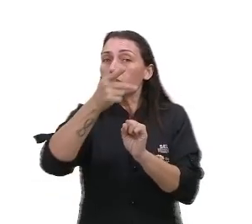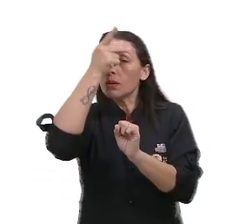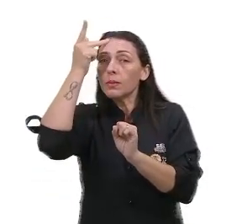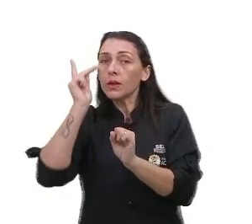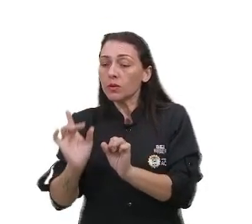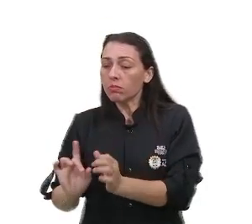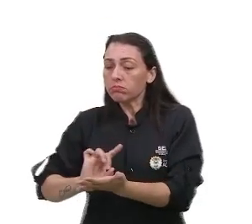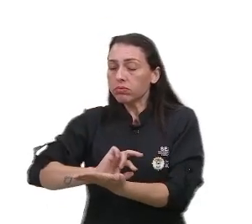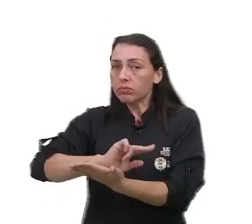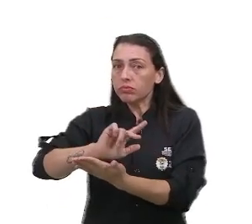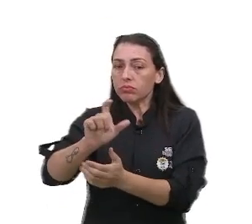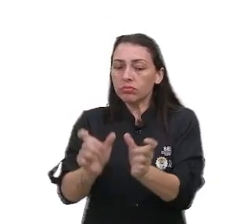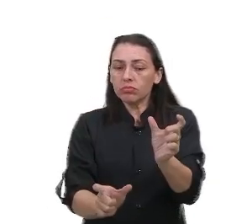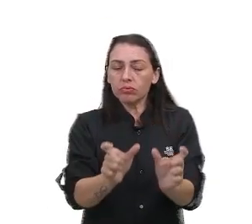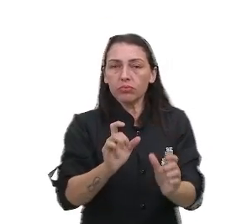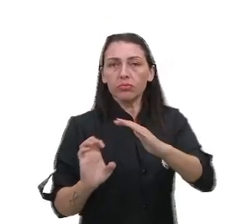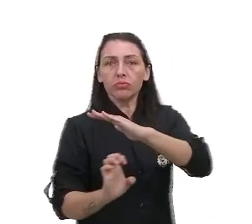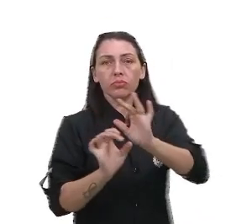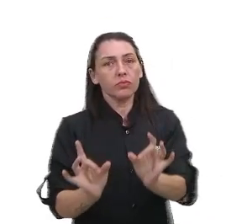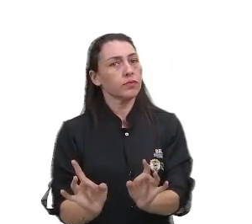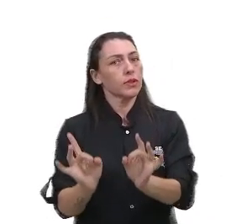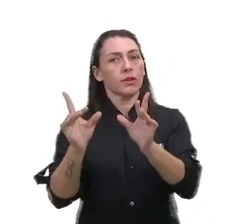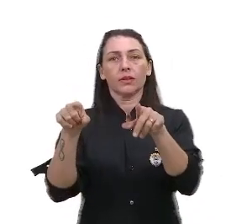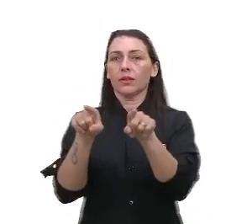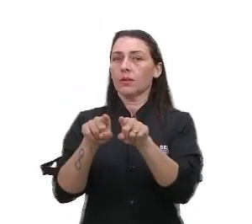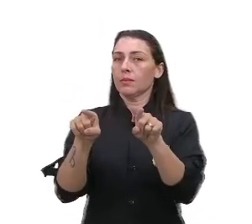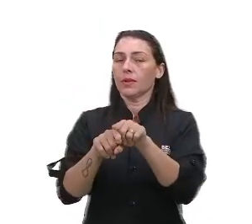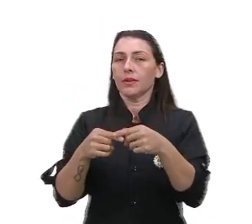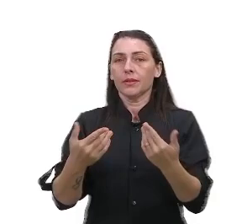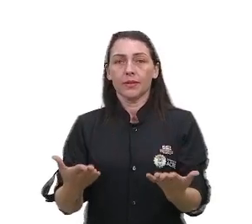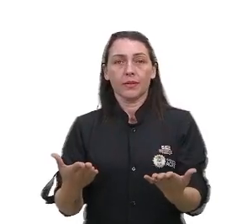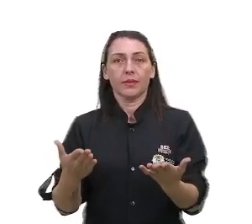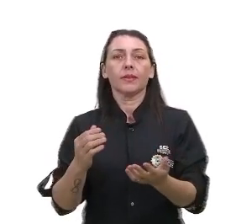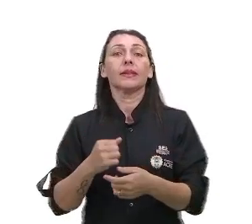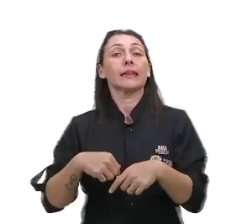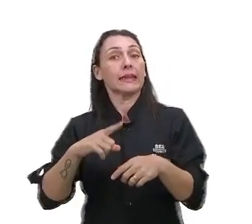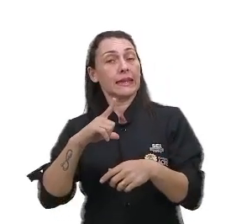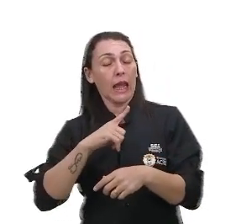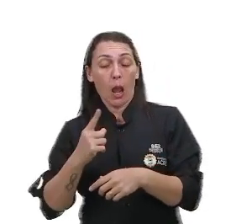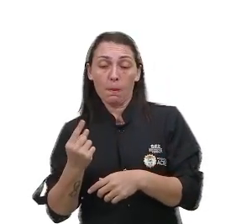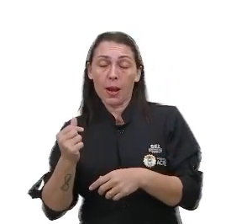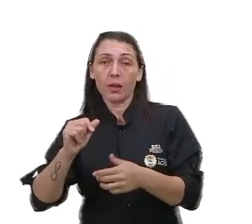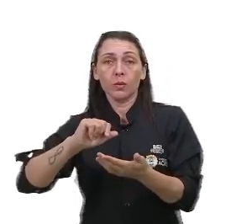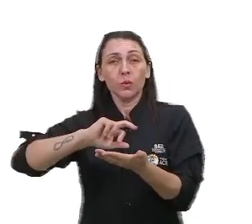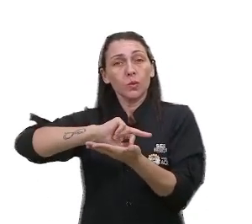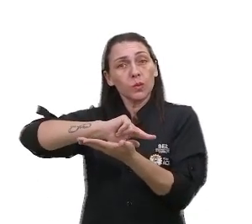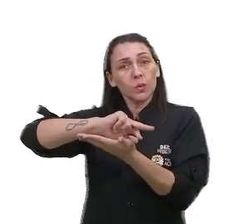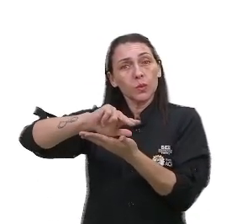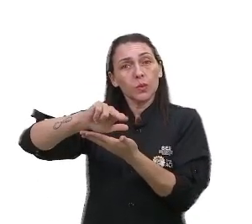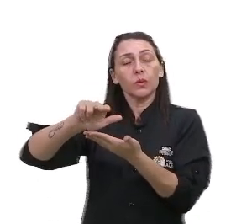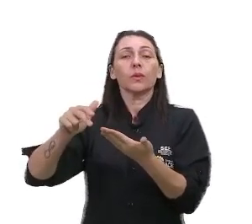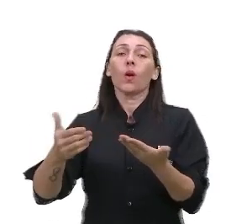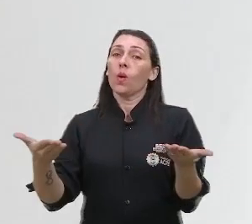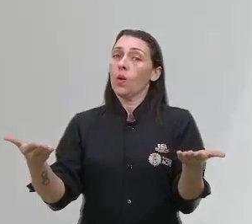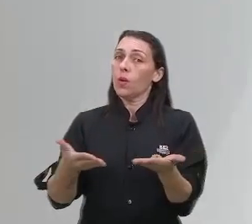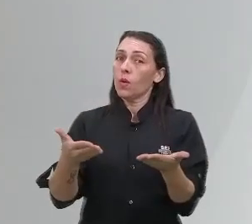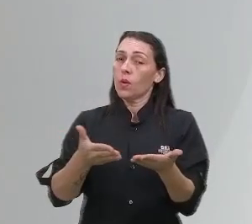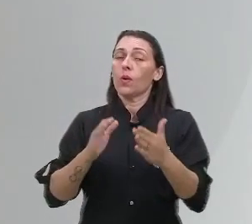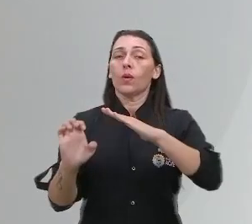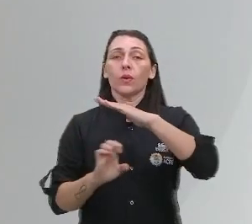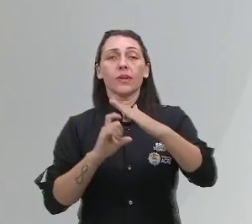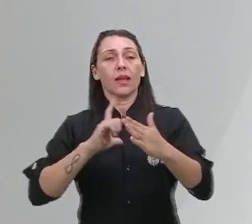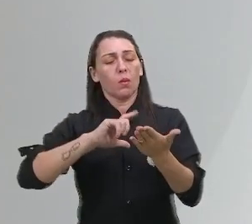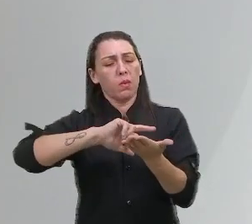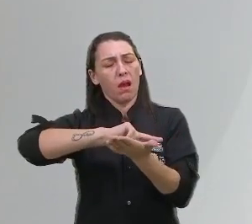por diferentes empresas, olha que interessante, e ter preço variado. Então, hoje no mercado